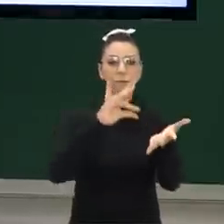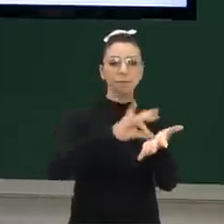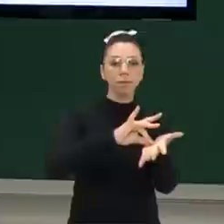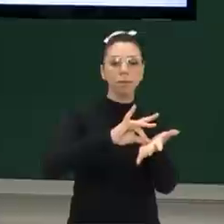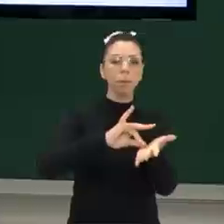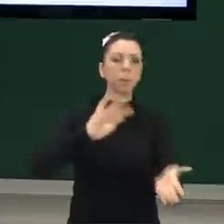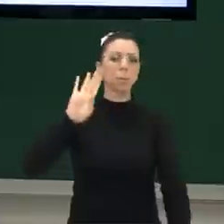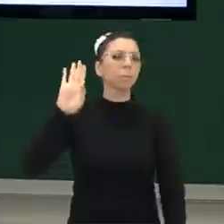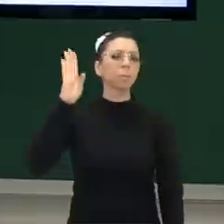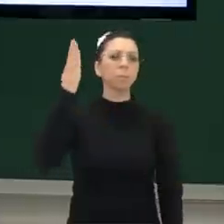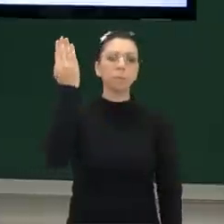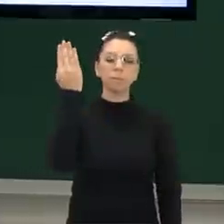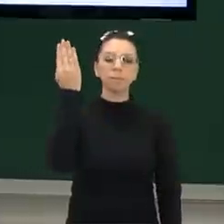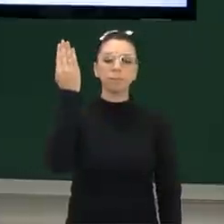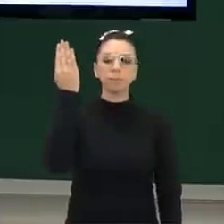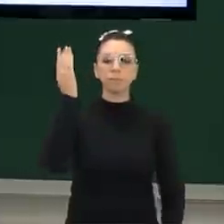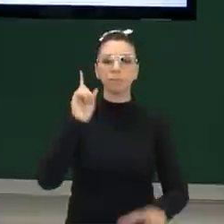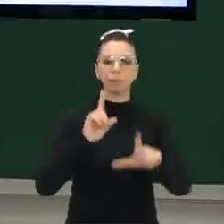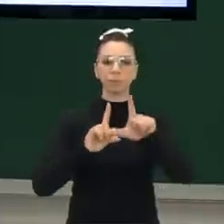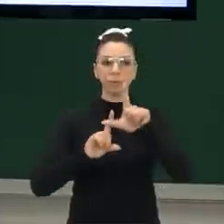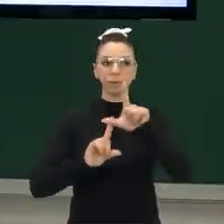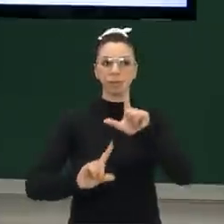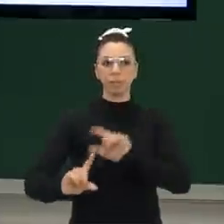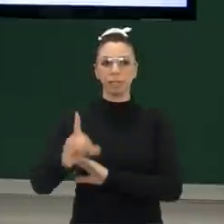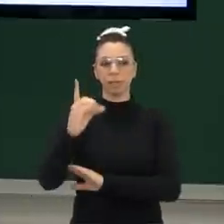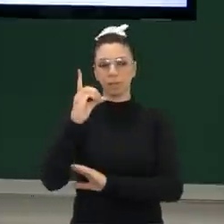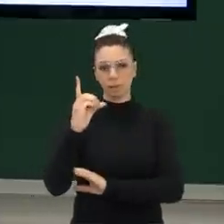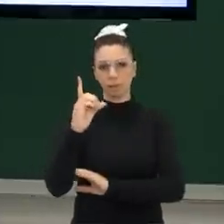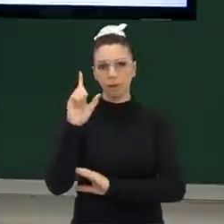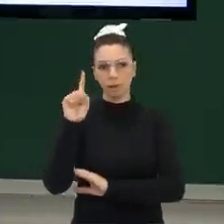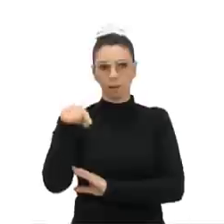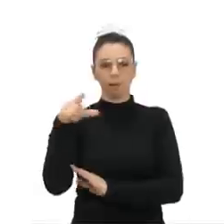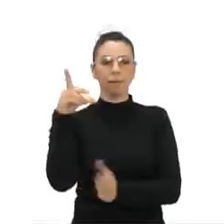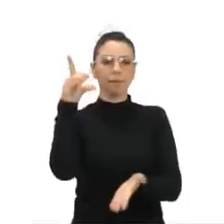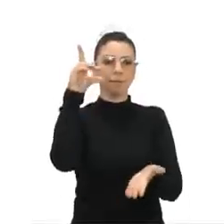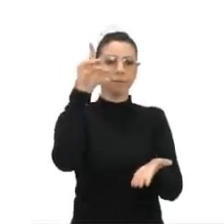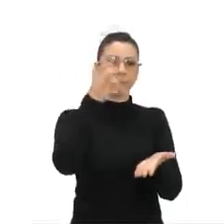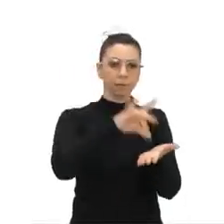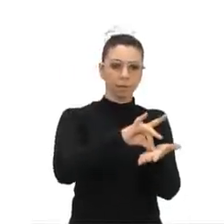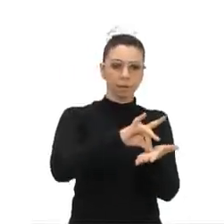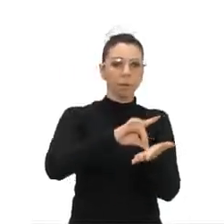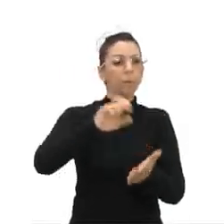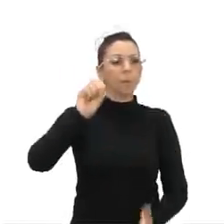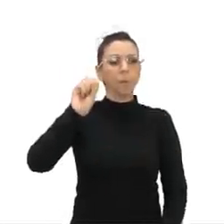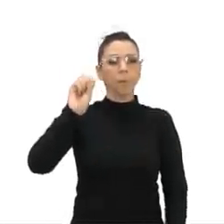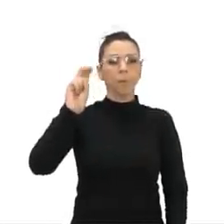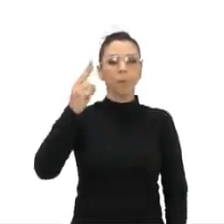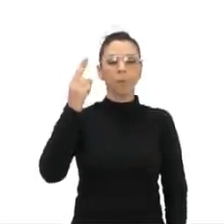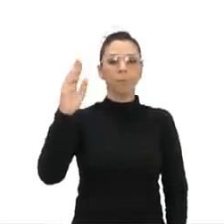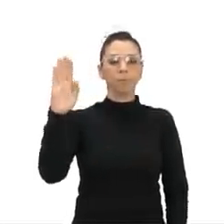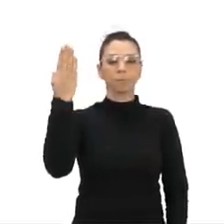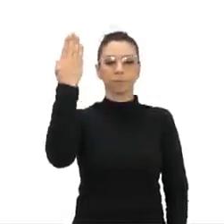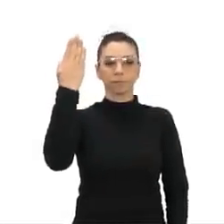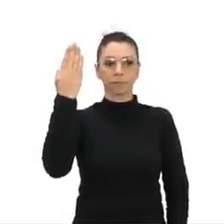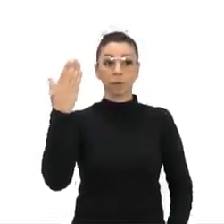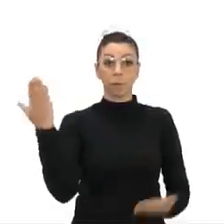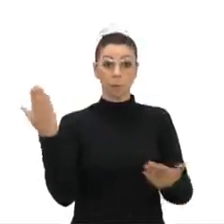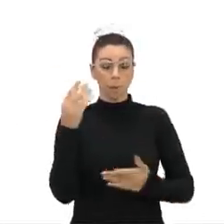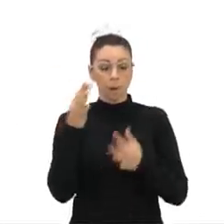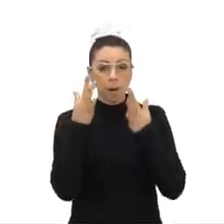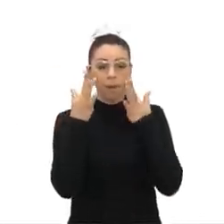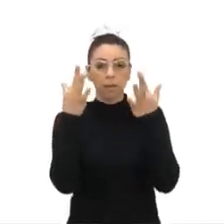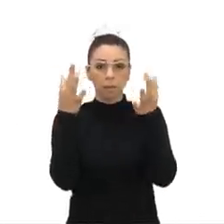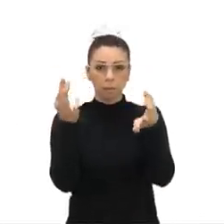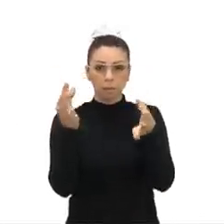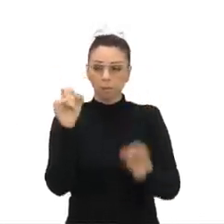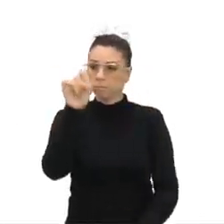there is a cook in this room. A cook. Atenção aqui, a teacher viu agora que tem um pontinho de interrogação.